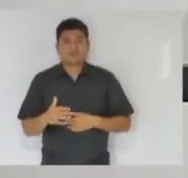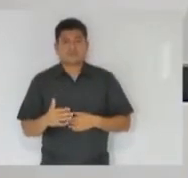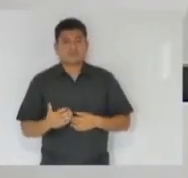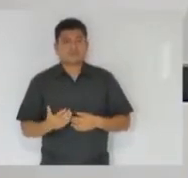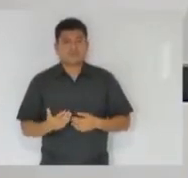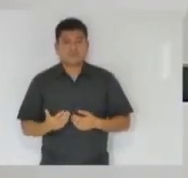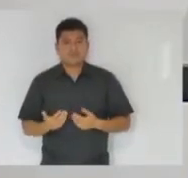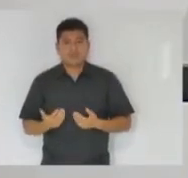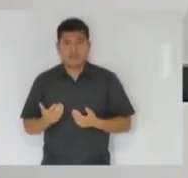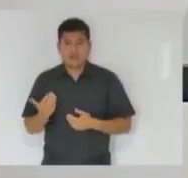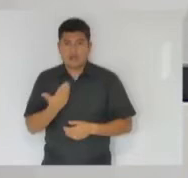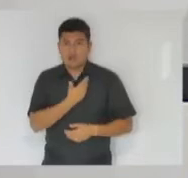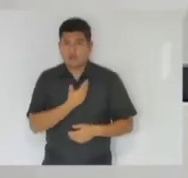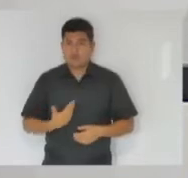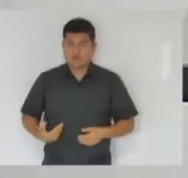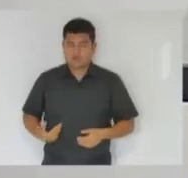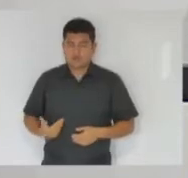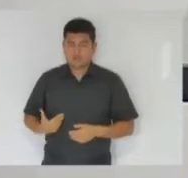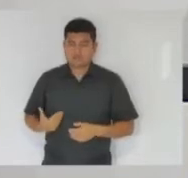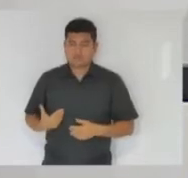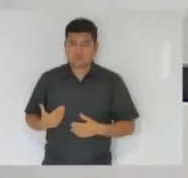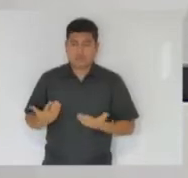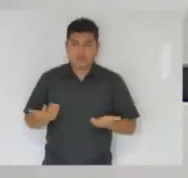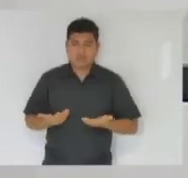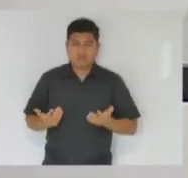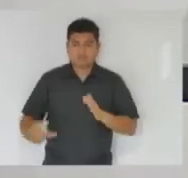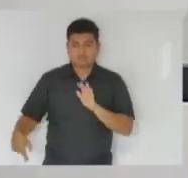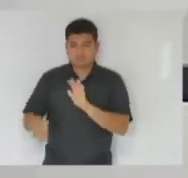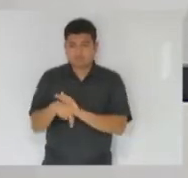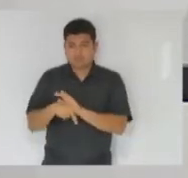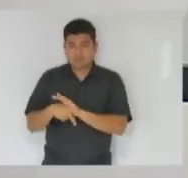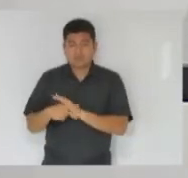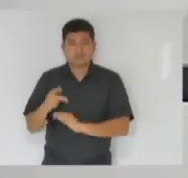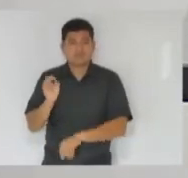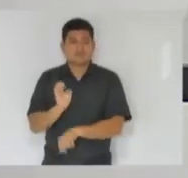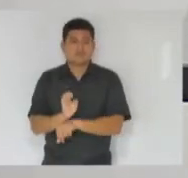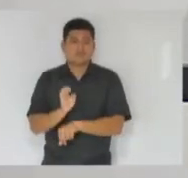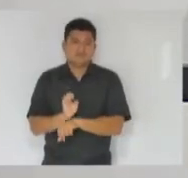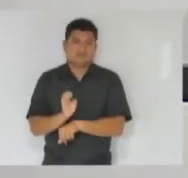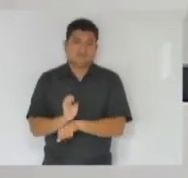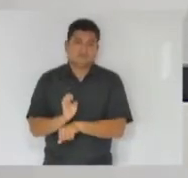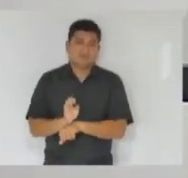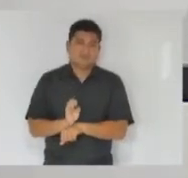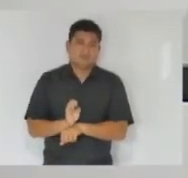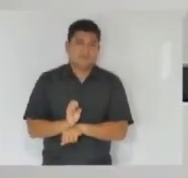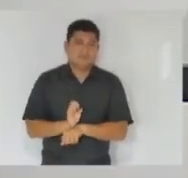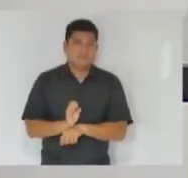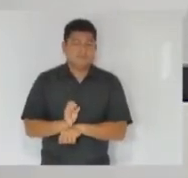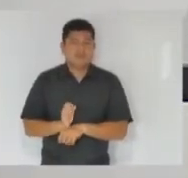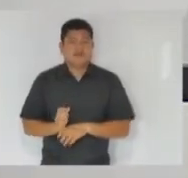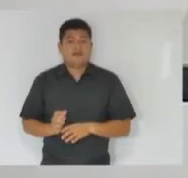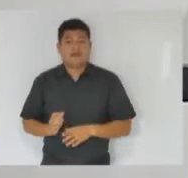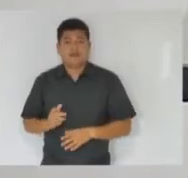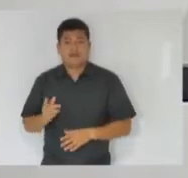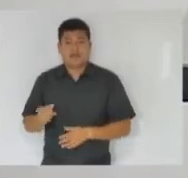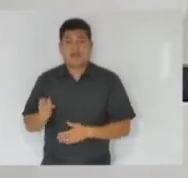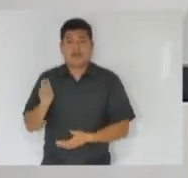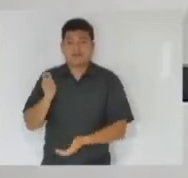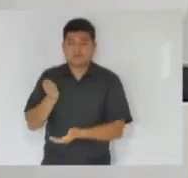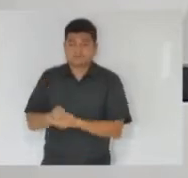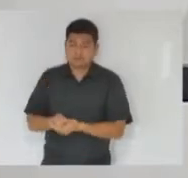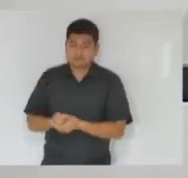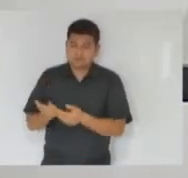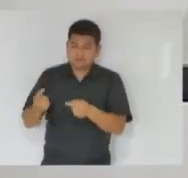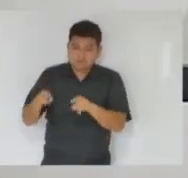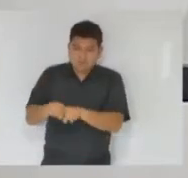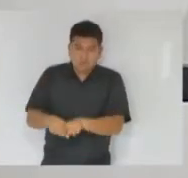e assumiu a folha de pagamento do hospital. E de lá para cá, todo mês vem um convênio